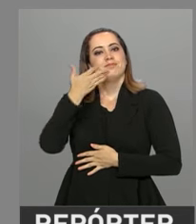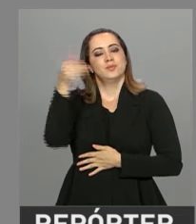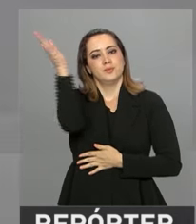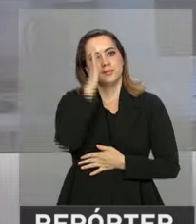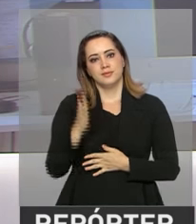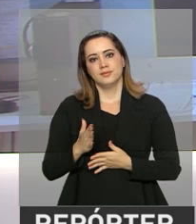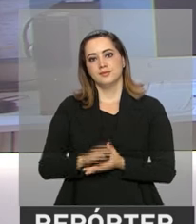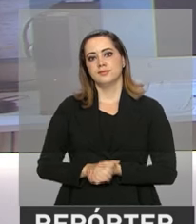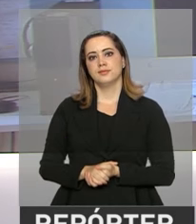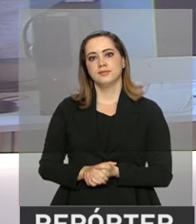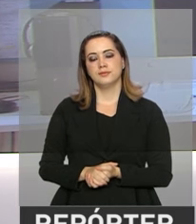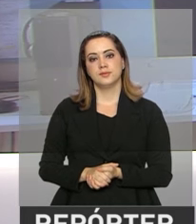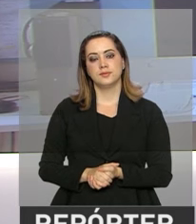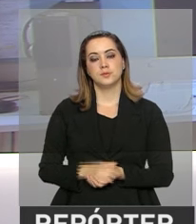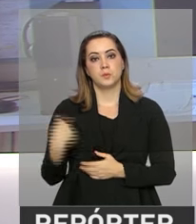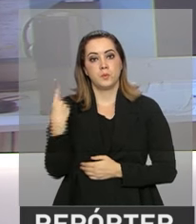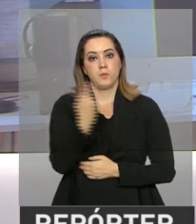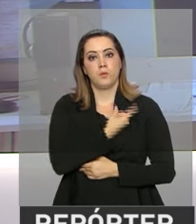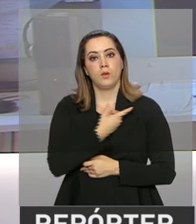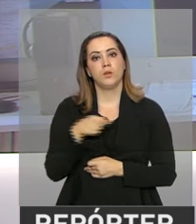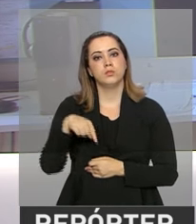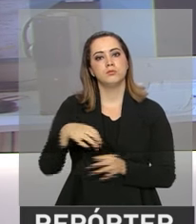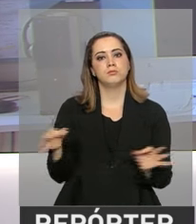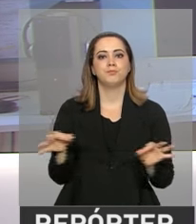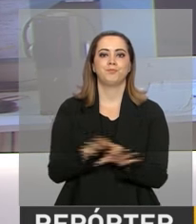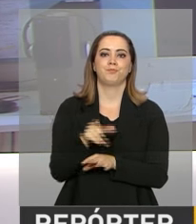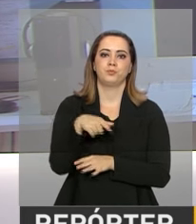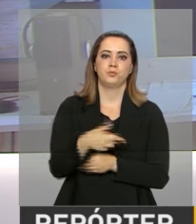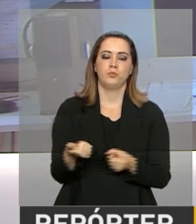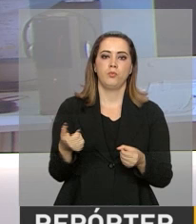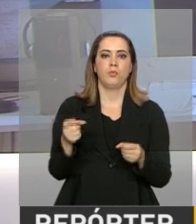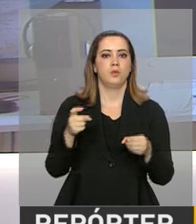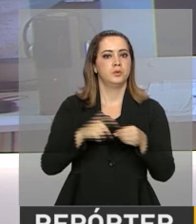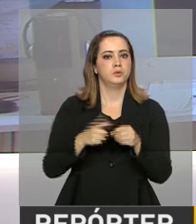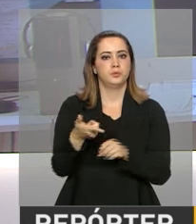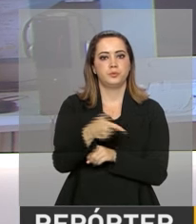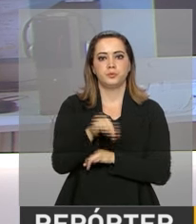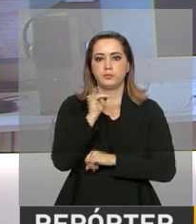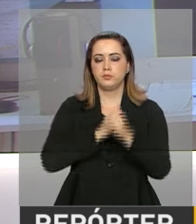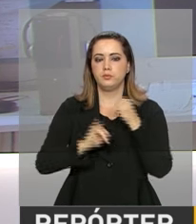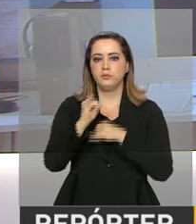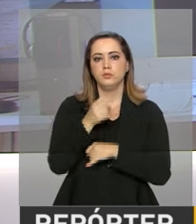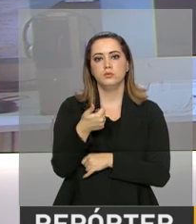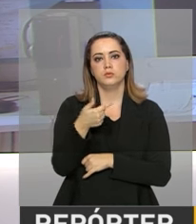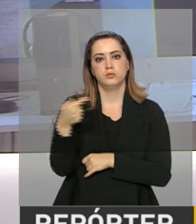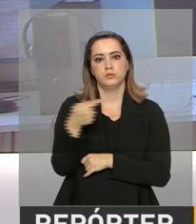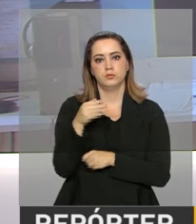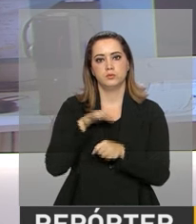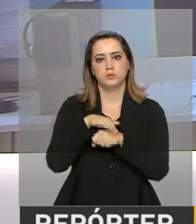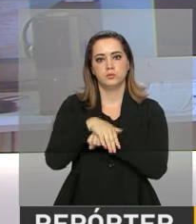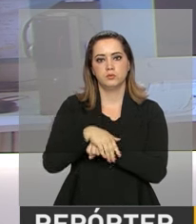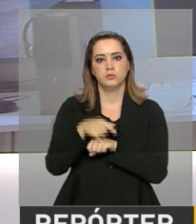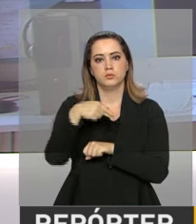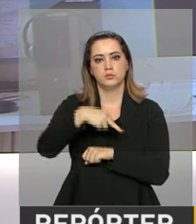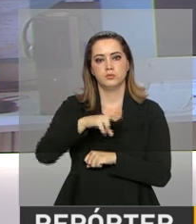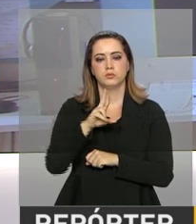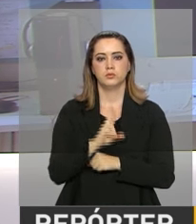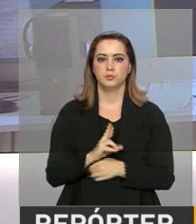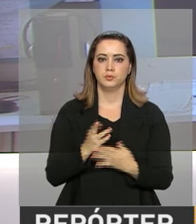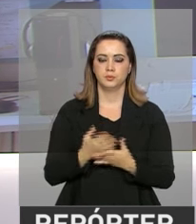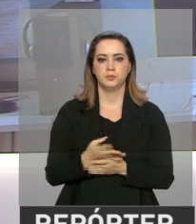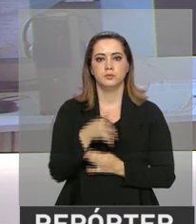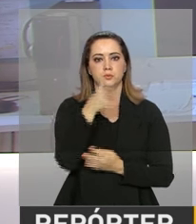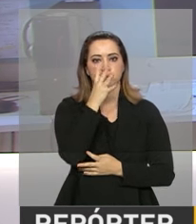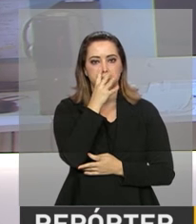Brasil. E nós ficamos por aqui. Voltamos a qualquer momento com outras informações ou às 7 da noite na próxima edição do